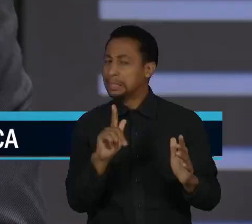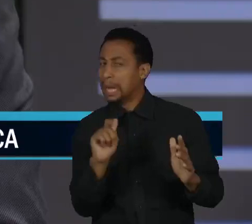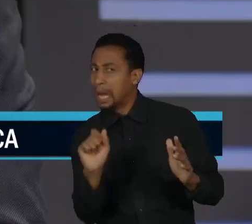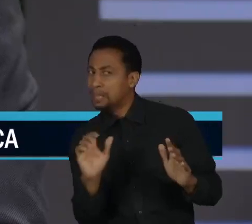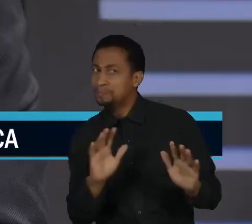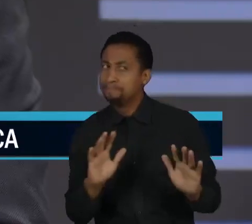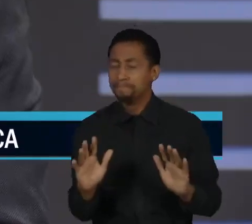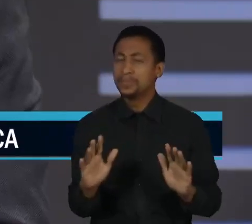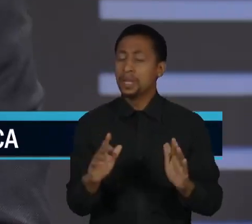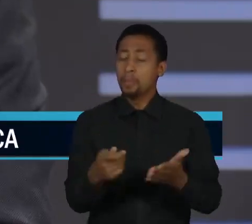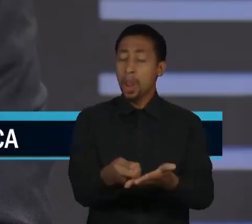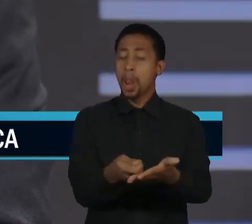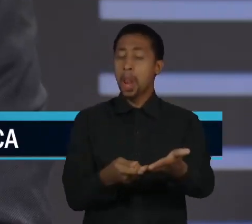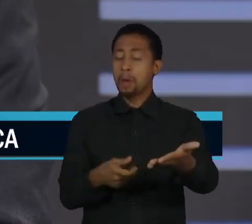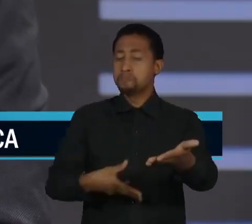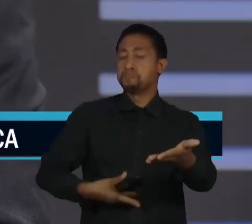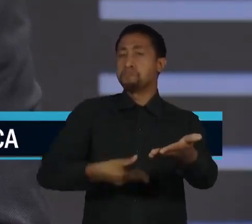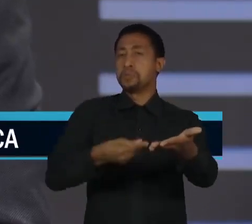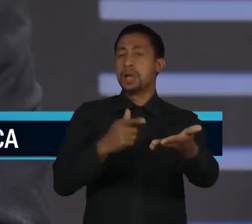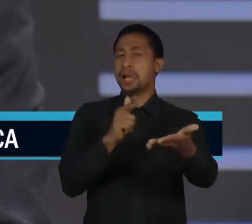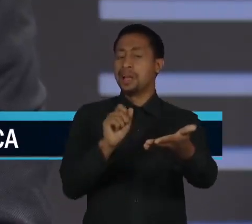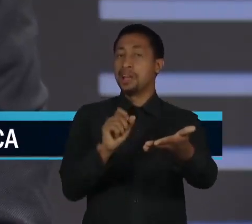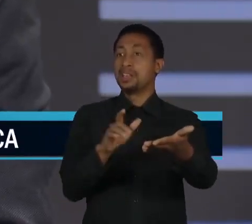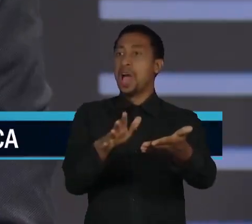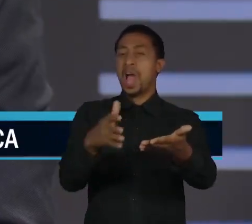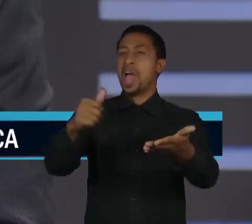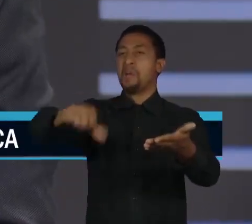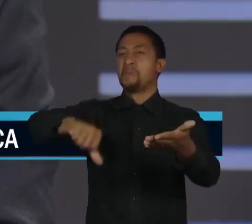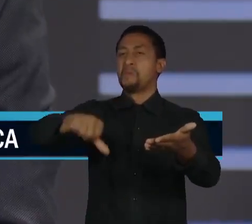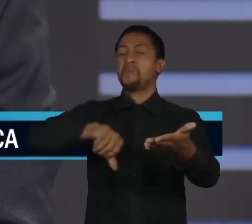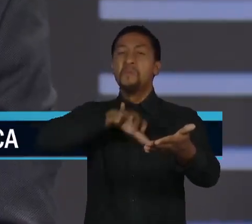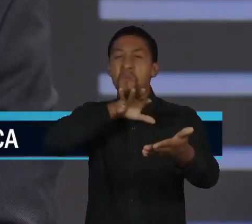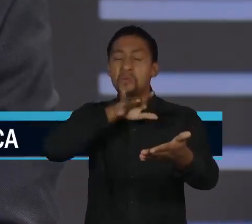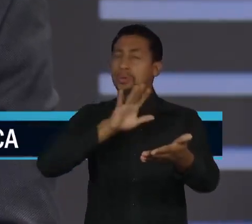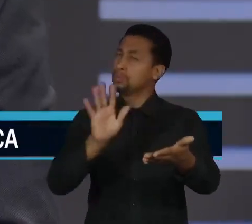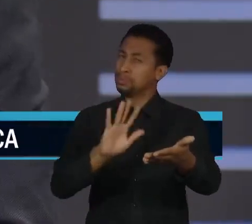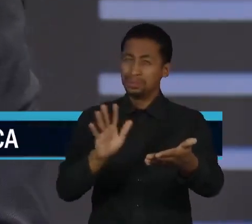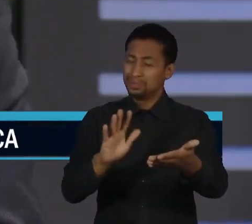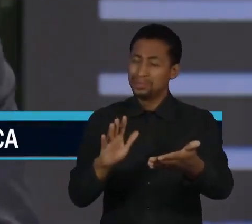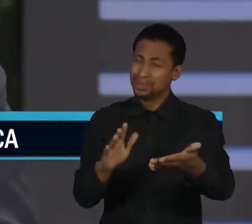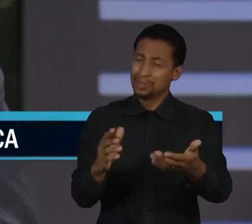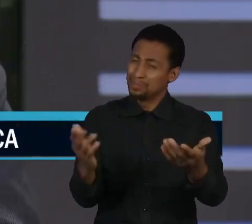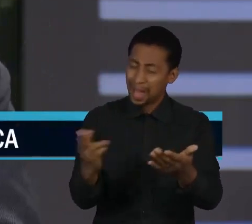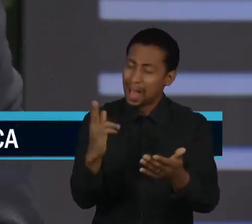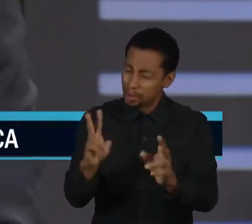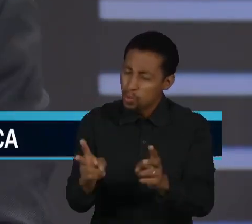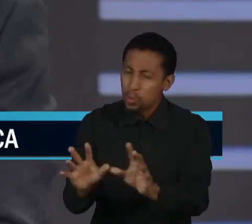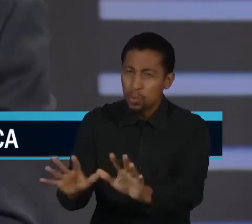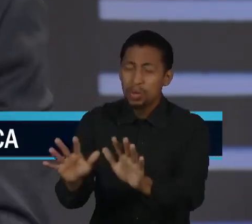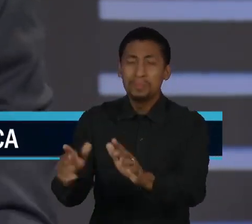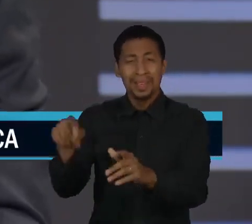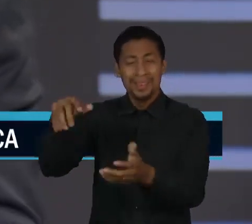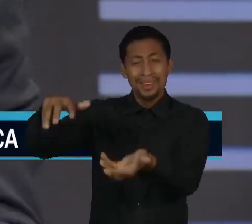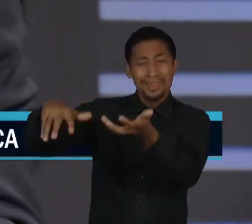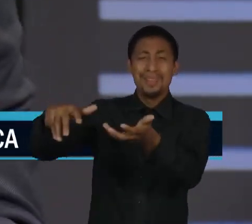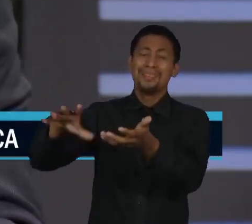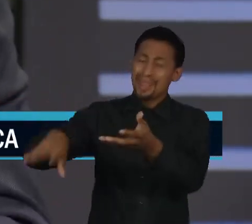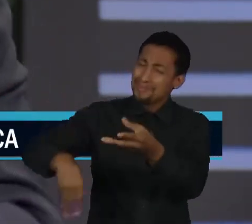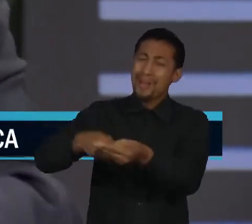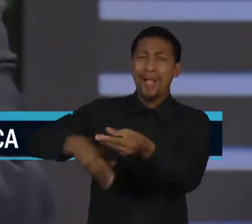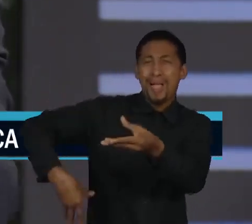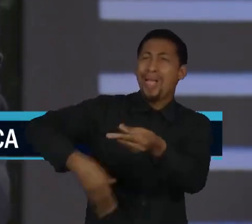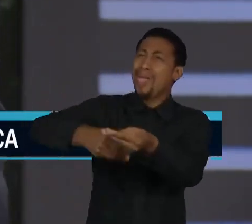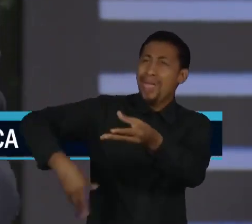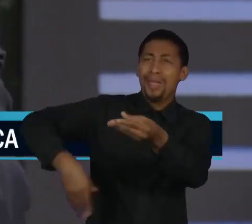causa disso. Está cheio de penduricalhos que o Congresso enfia e que é colocado ali na última hora por esses lobbies. A gente